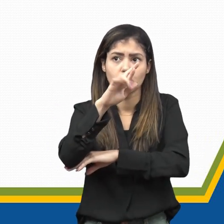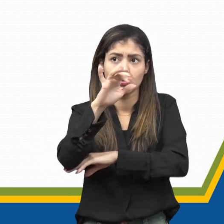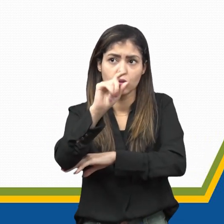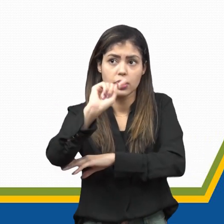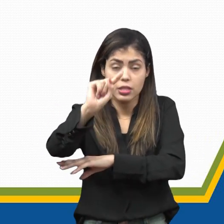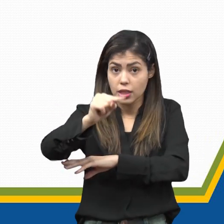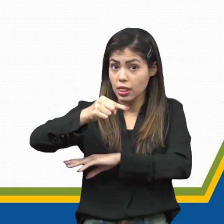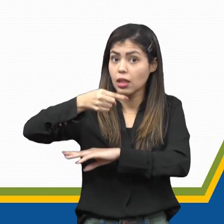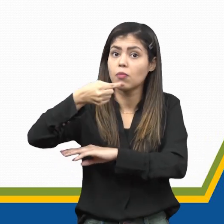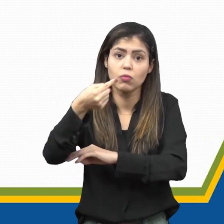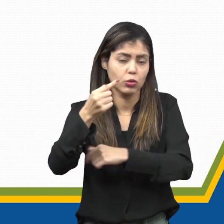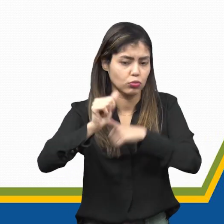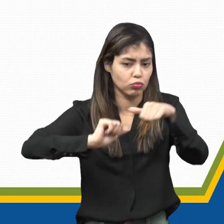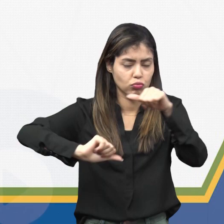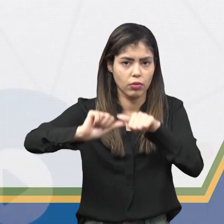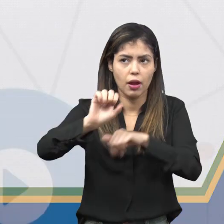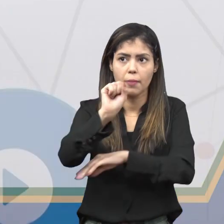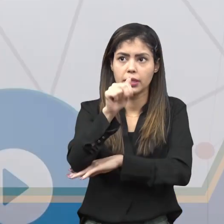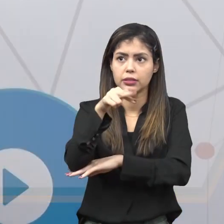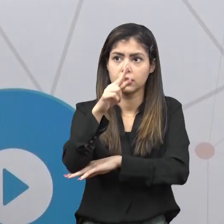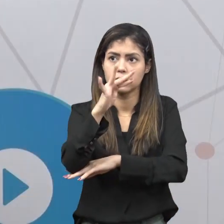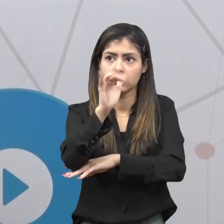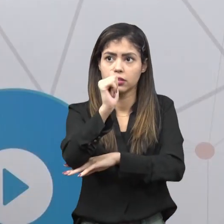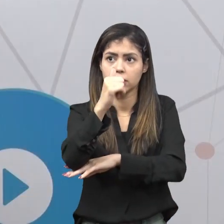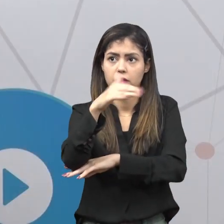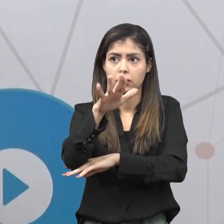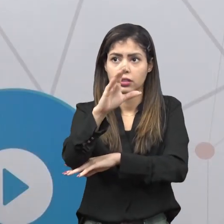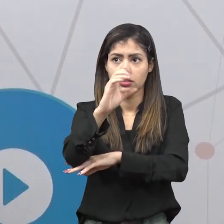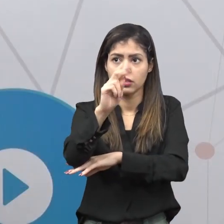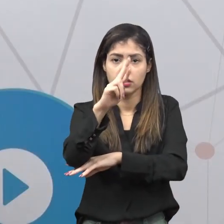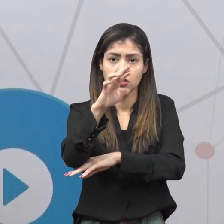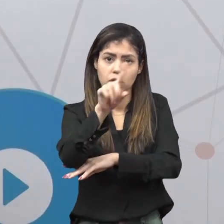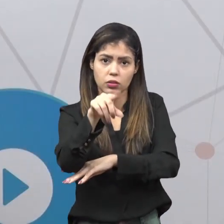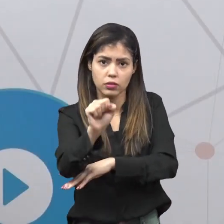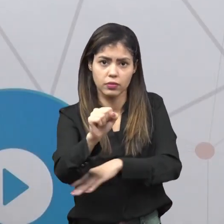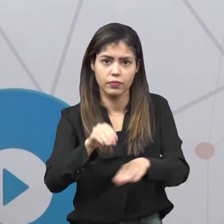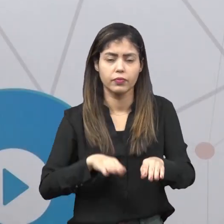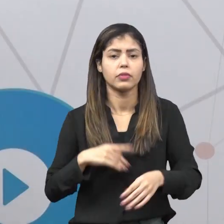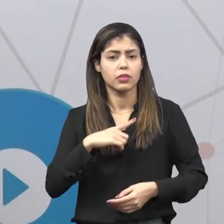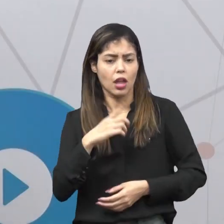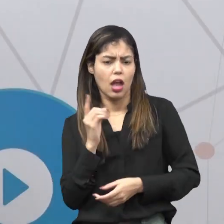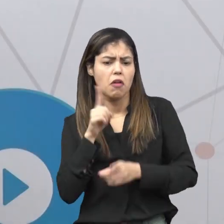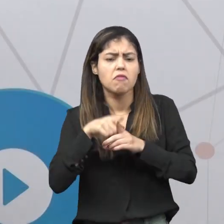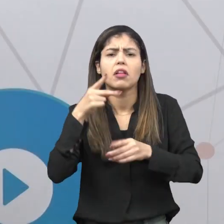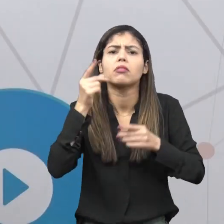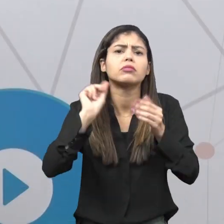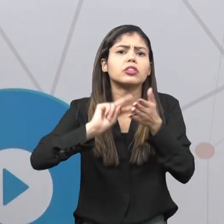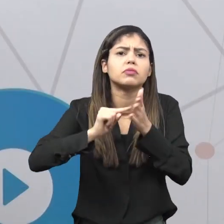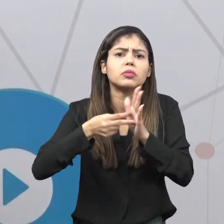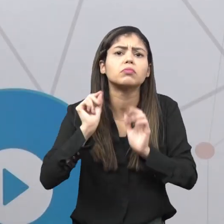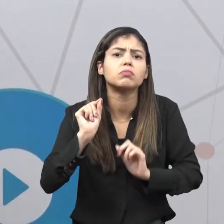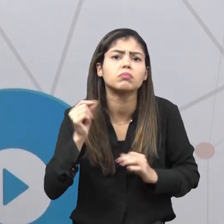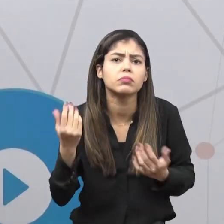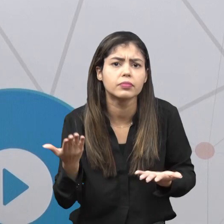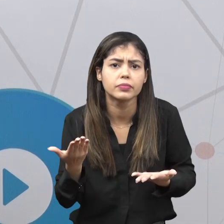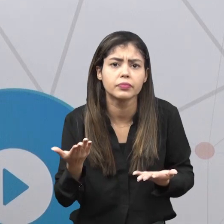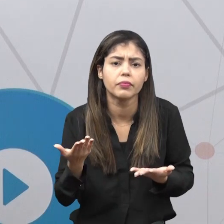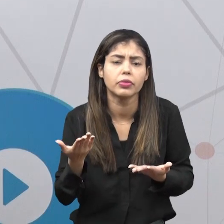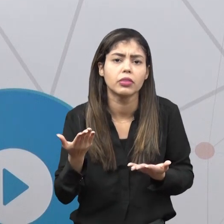de Santa Cruz. Esse termo Vera Cruz, ele se refere